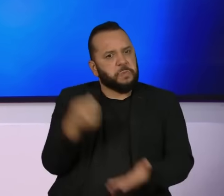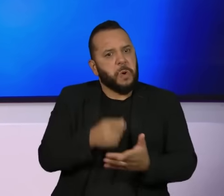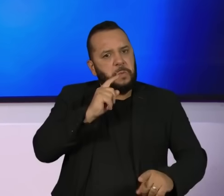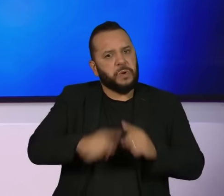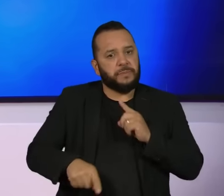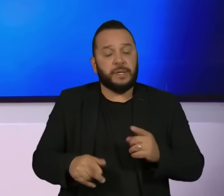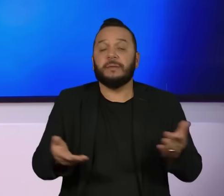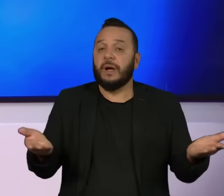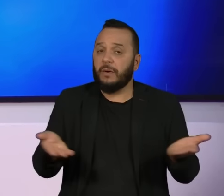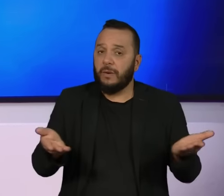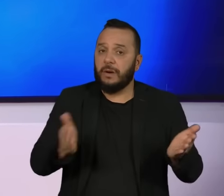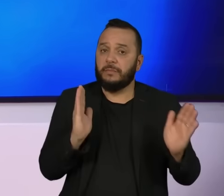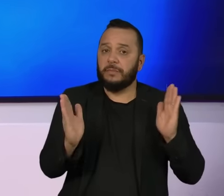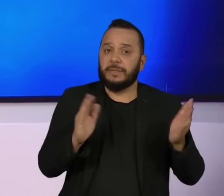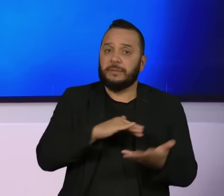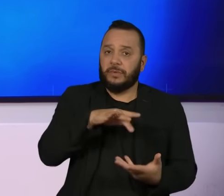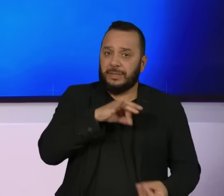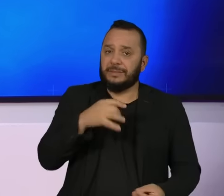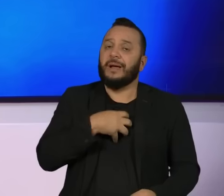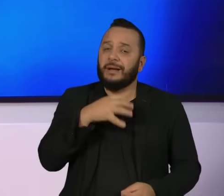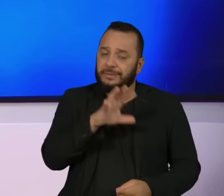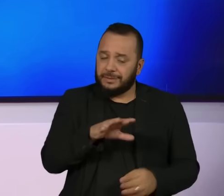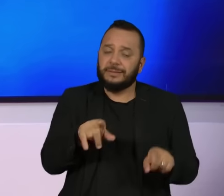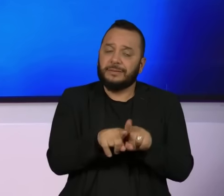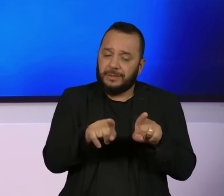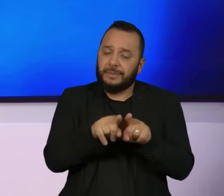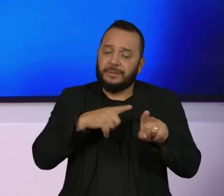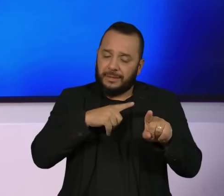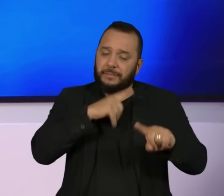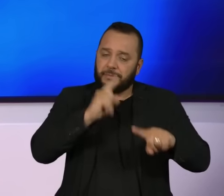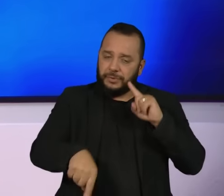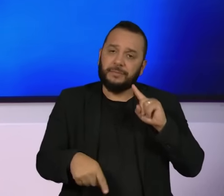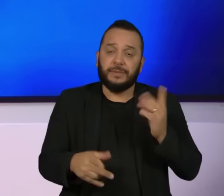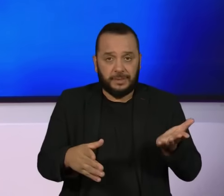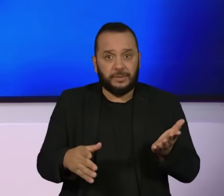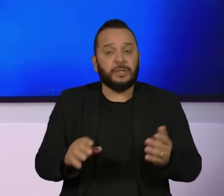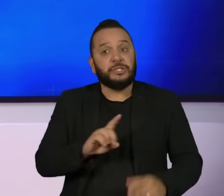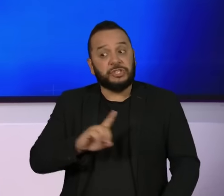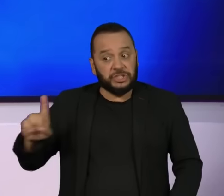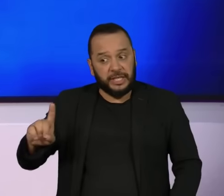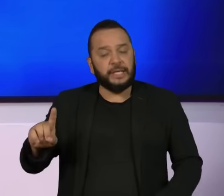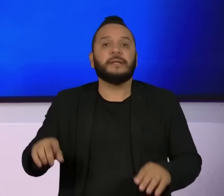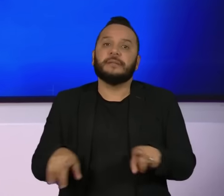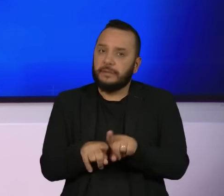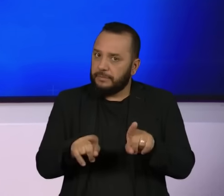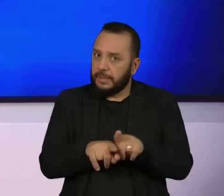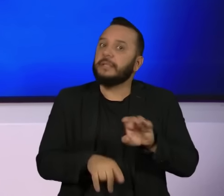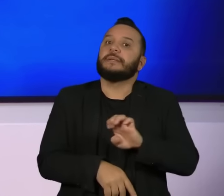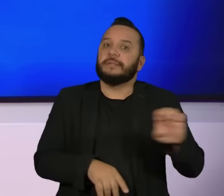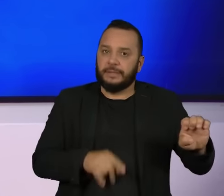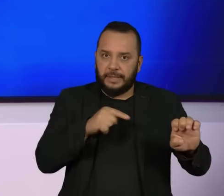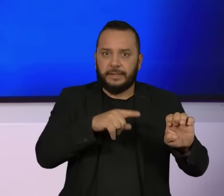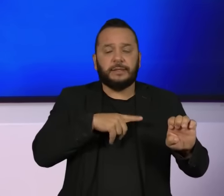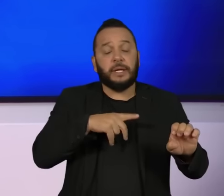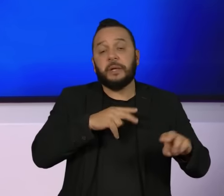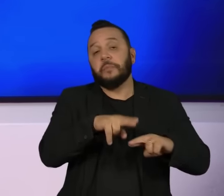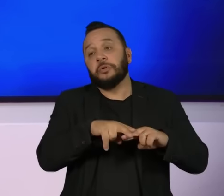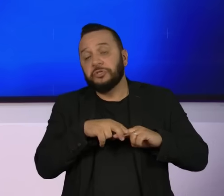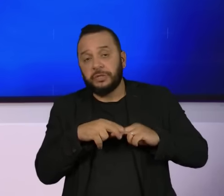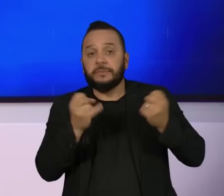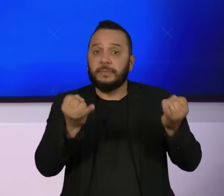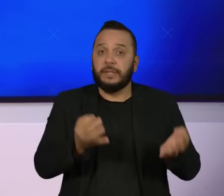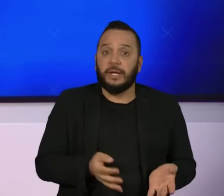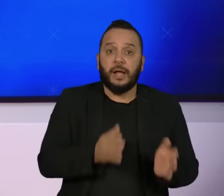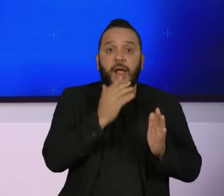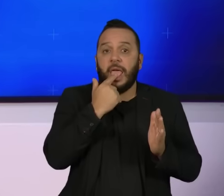tempos de democracia. É encampado pela extrema-direita, mas muitas vezes também por progressistas, que têm lá os seus motivos para dizer que